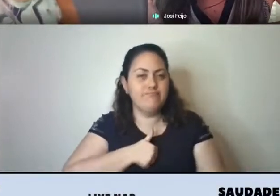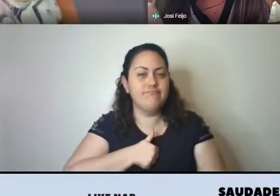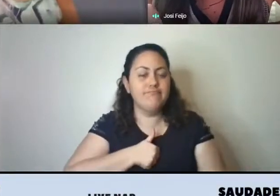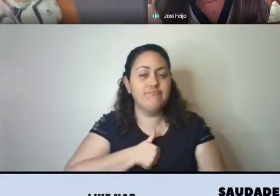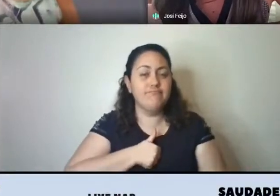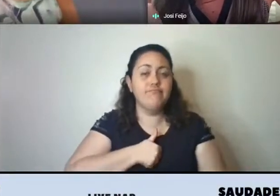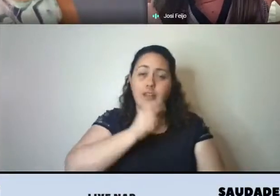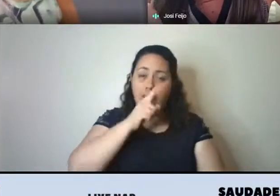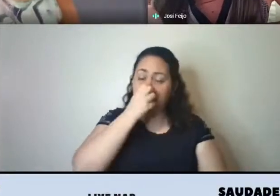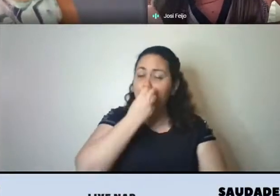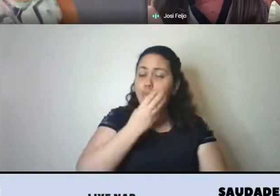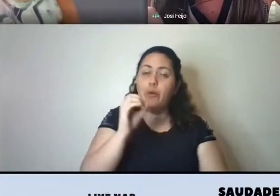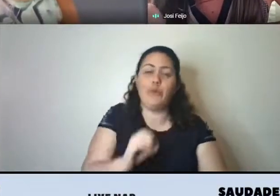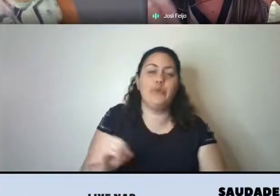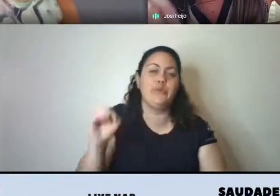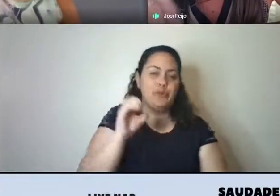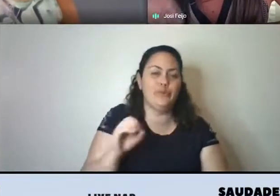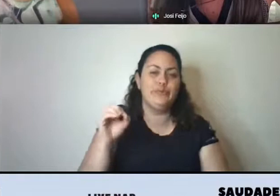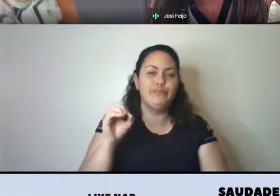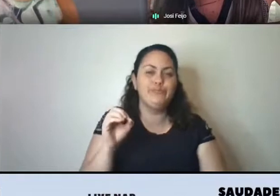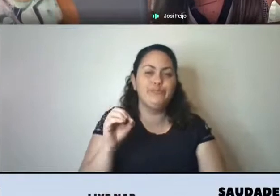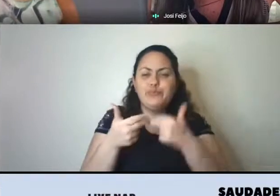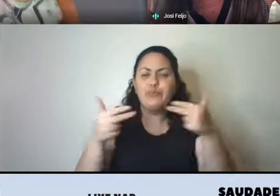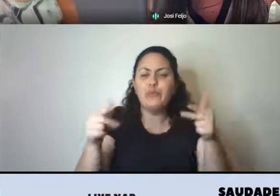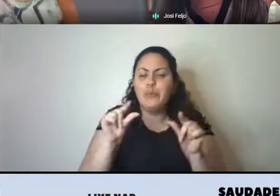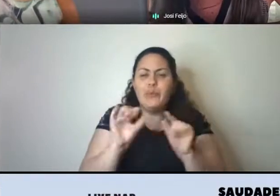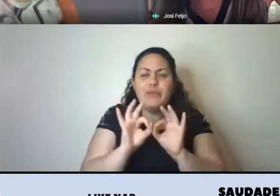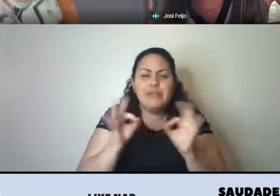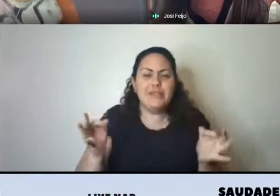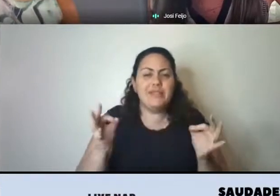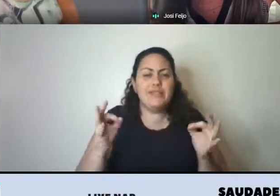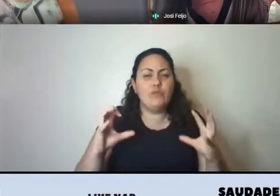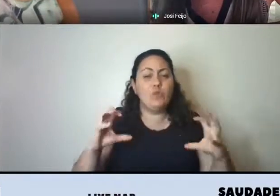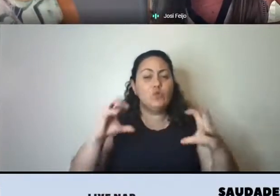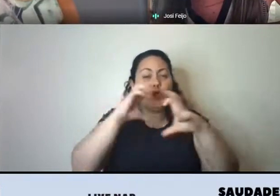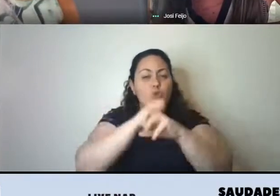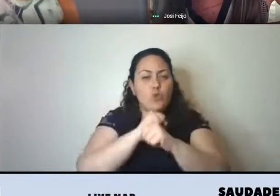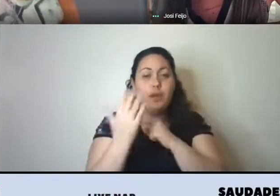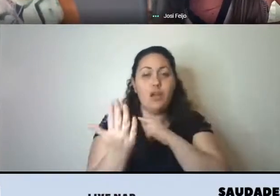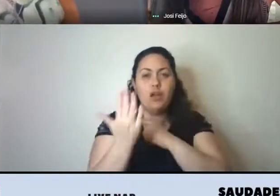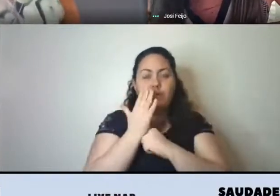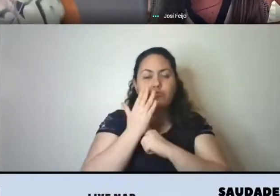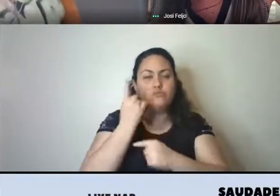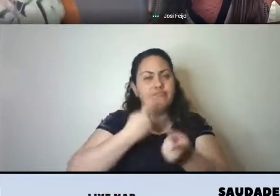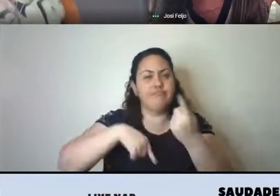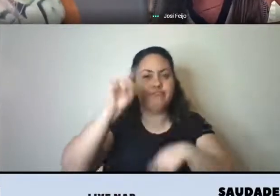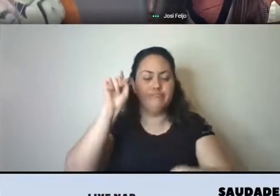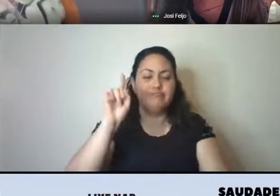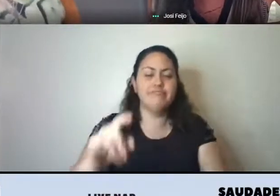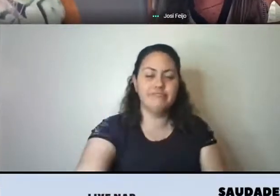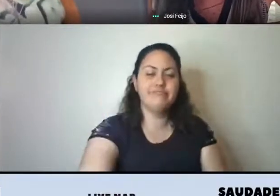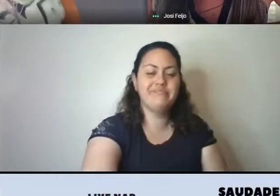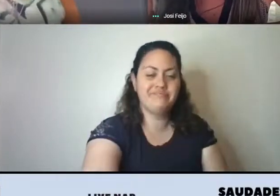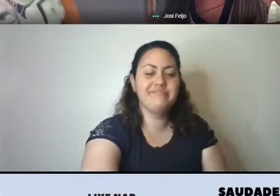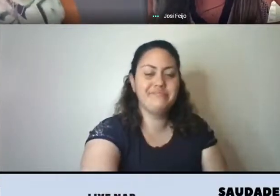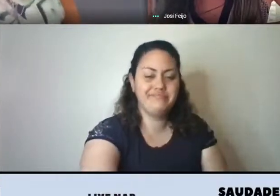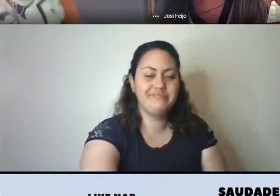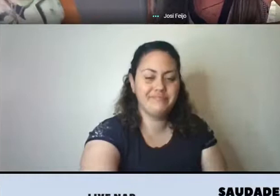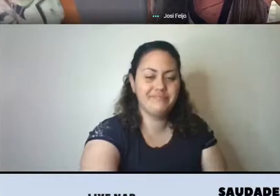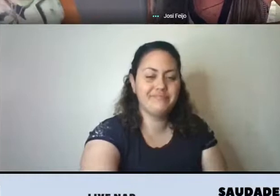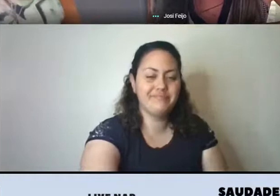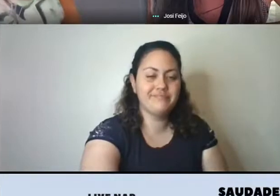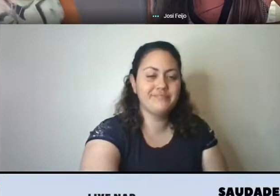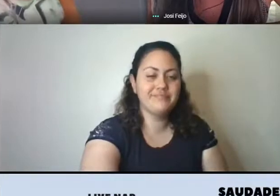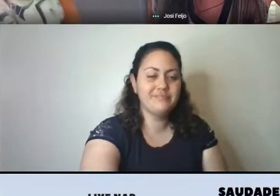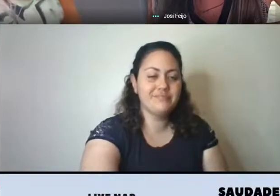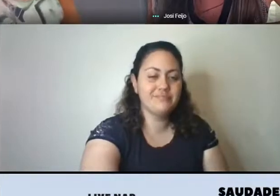é ótimo. Já pequenas coisas somadas já fazem uma grande transformação. Muito, muito, e eu acho que isso